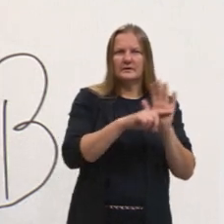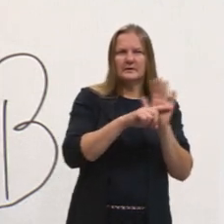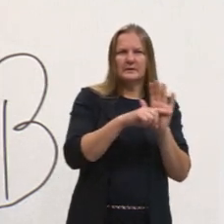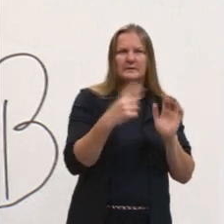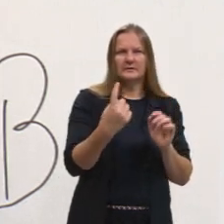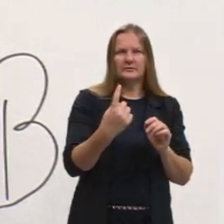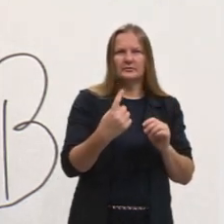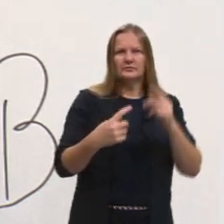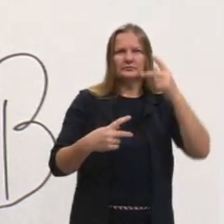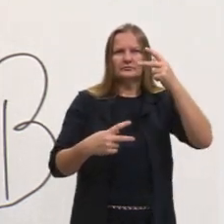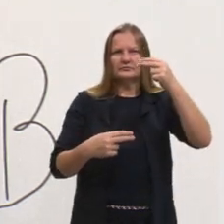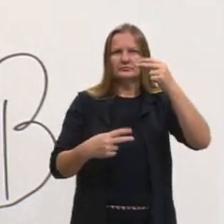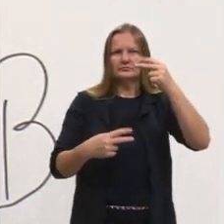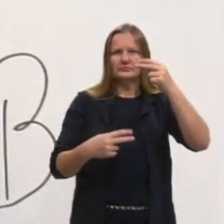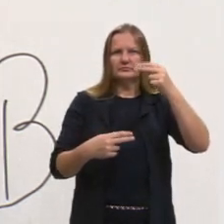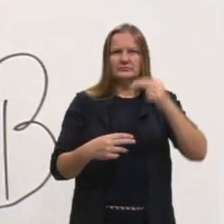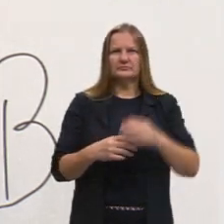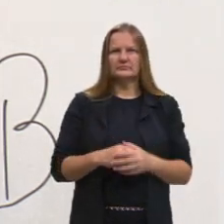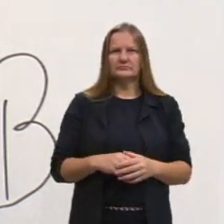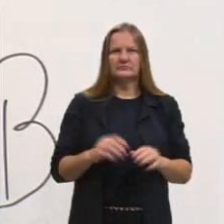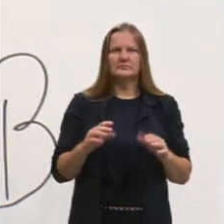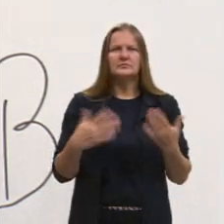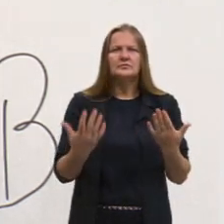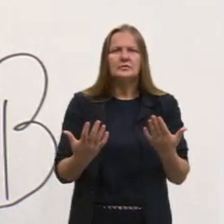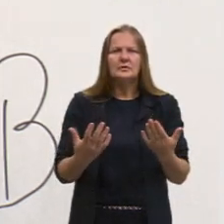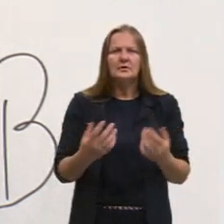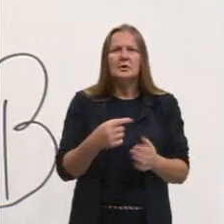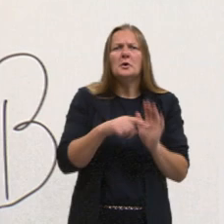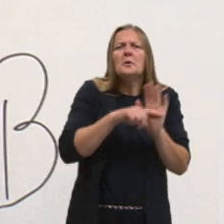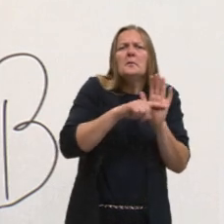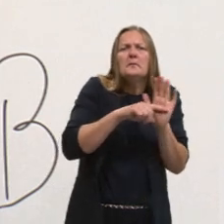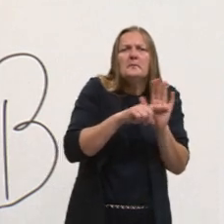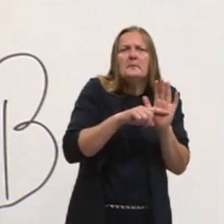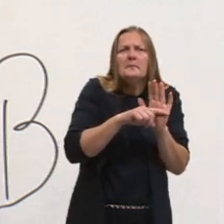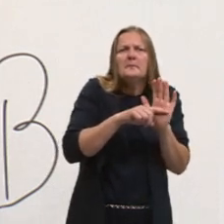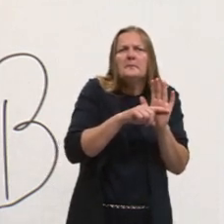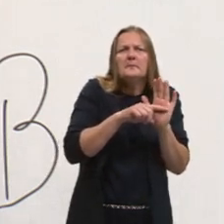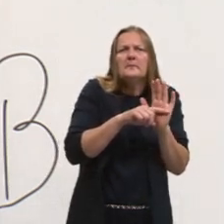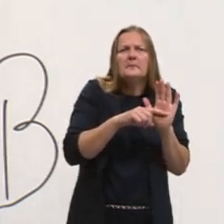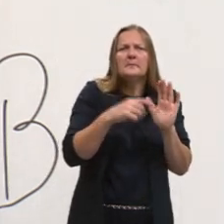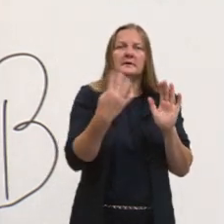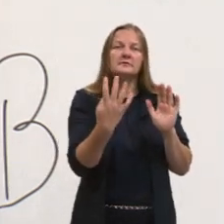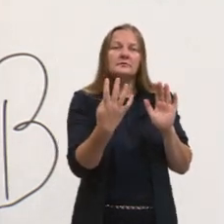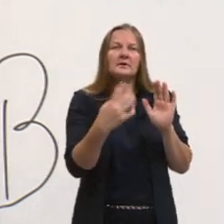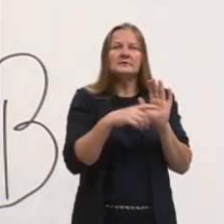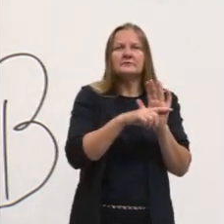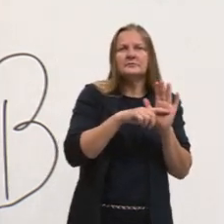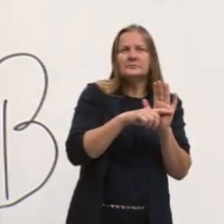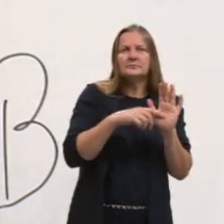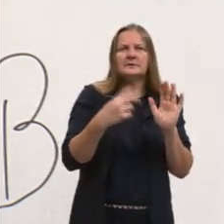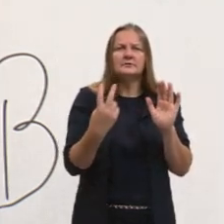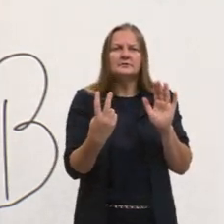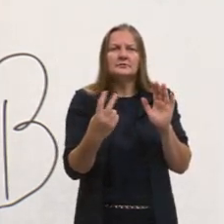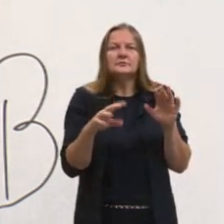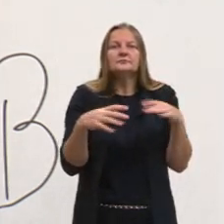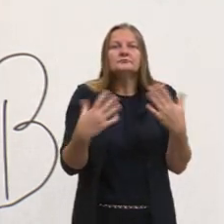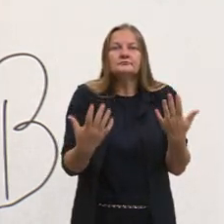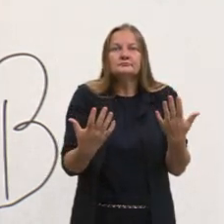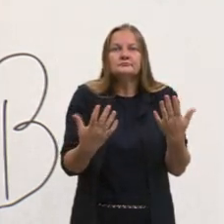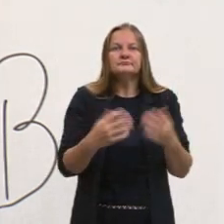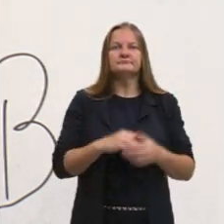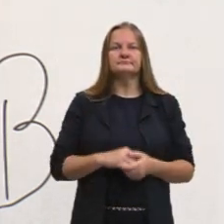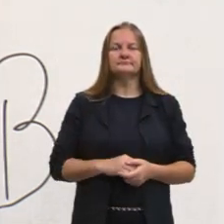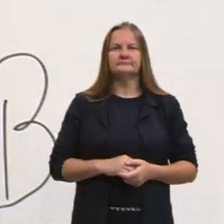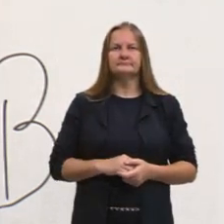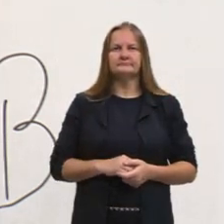menos um está aqui e estranhar no entanto eu tenho dois elementos aqui que não constam em ar que é o